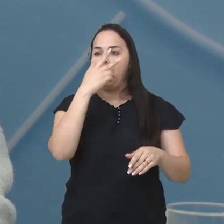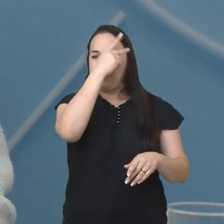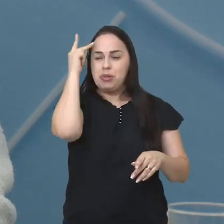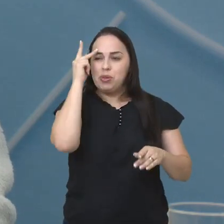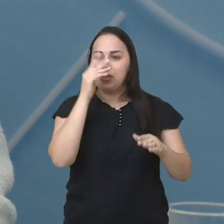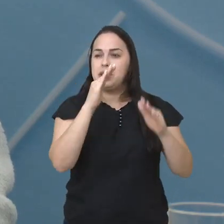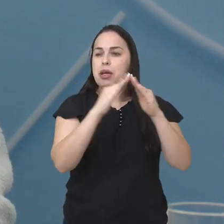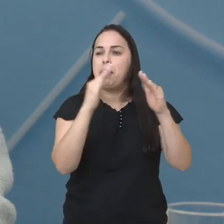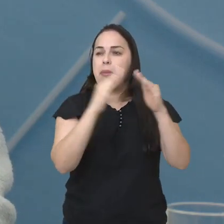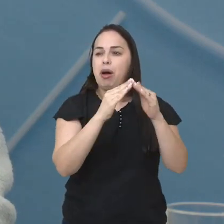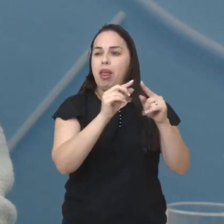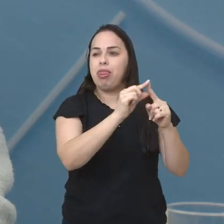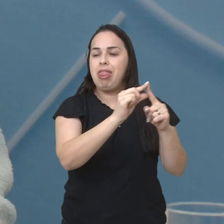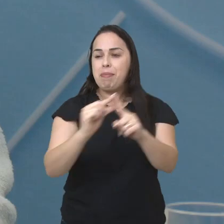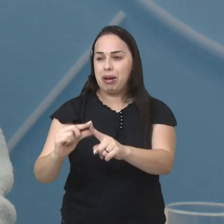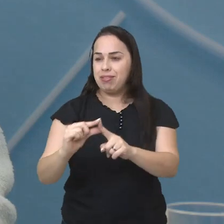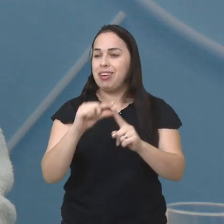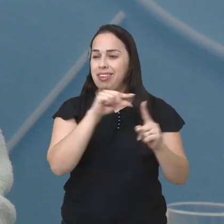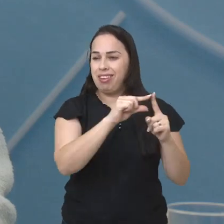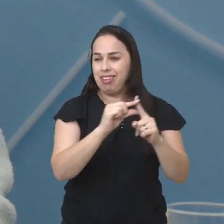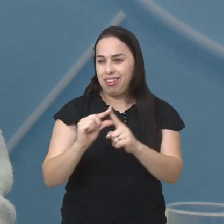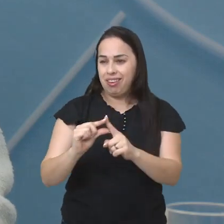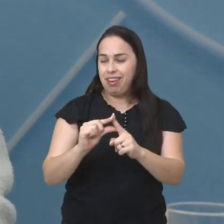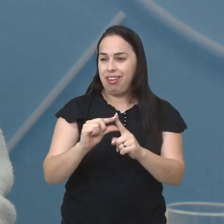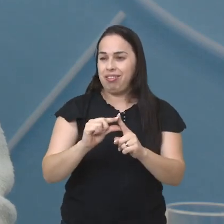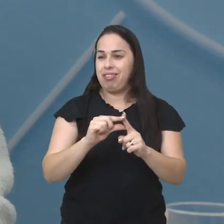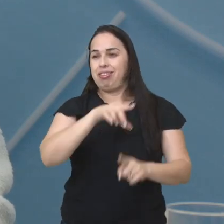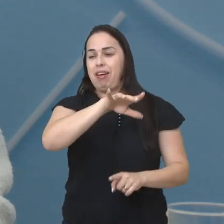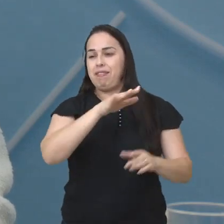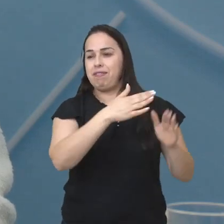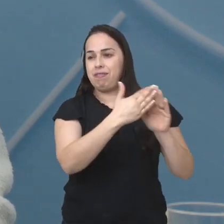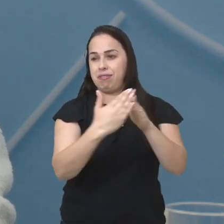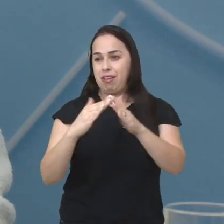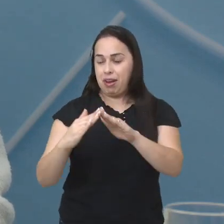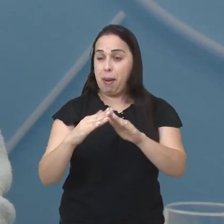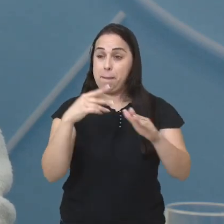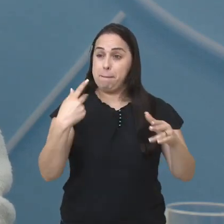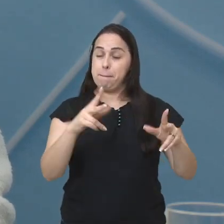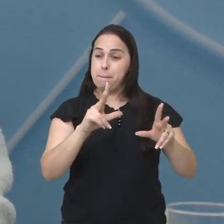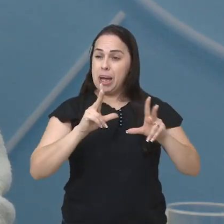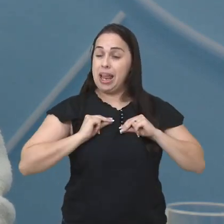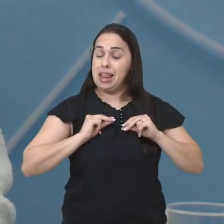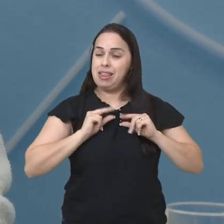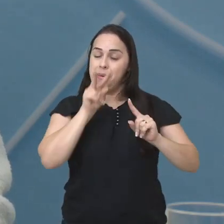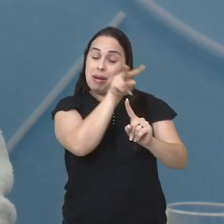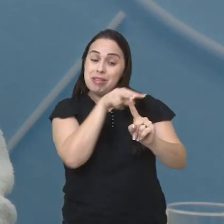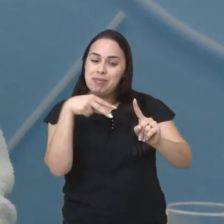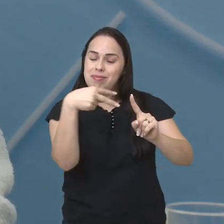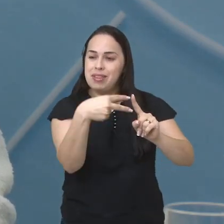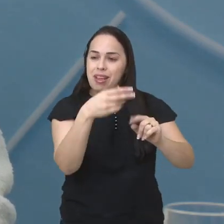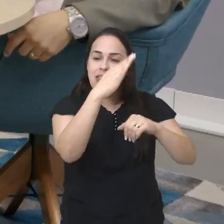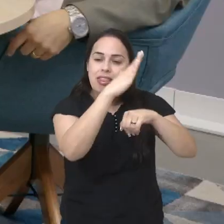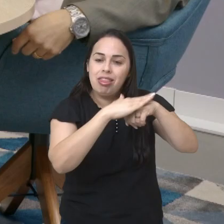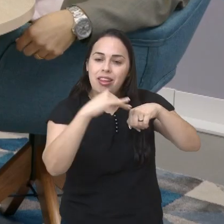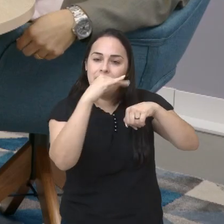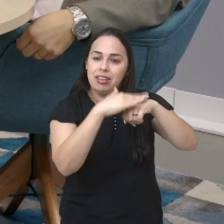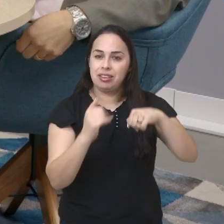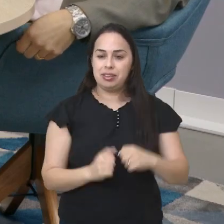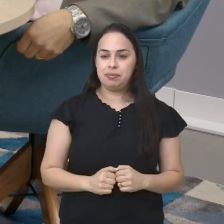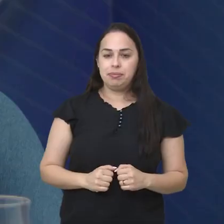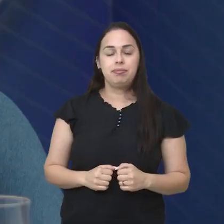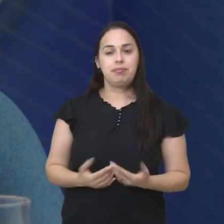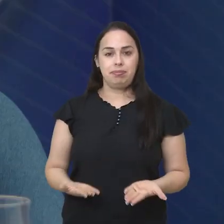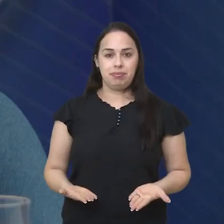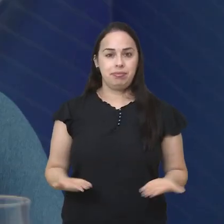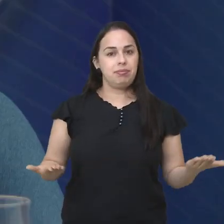pessoal, a população da periferia, da favela, ela merece ter um olhar mais carinhoso. Sem